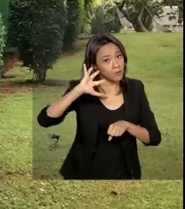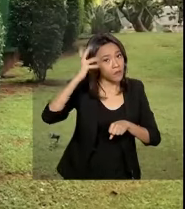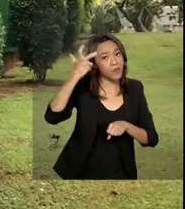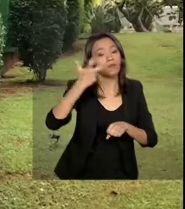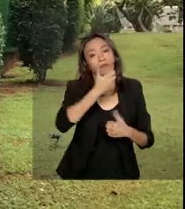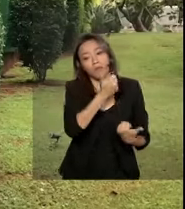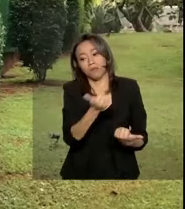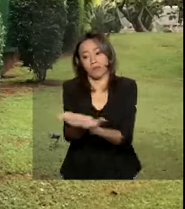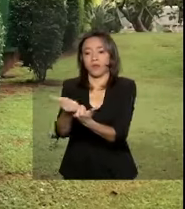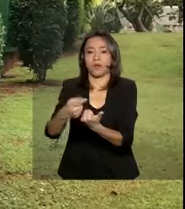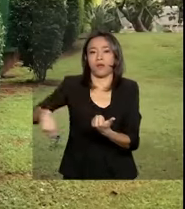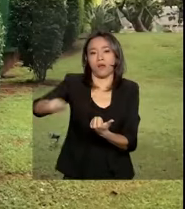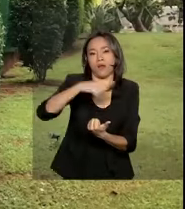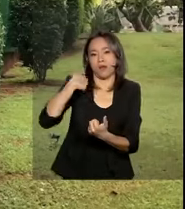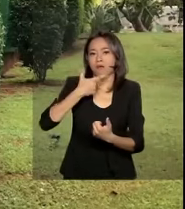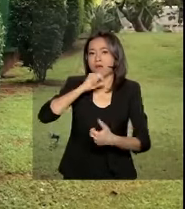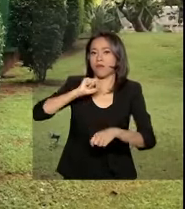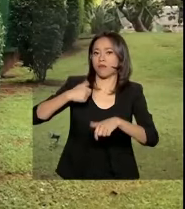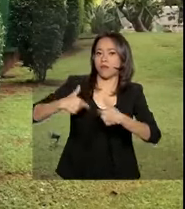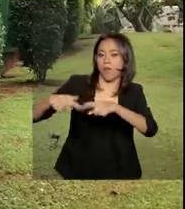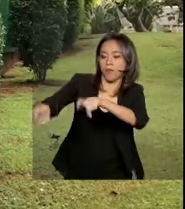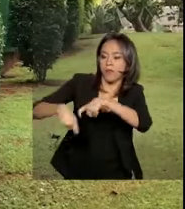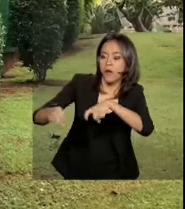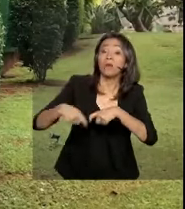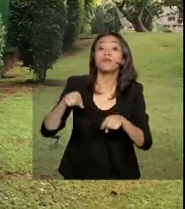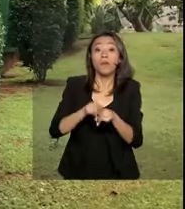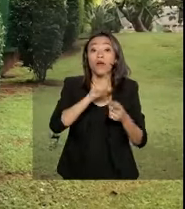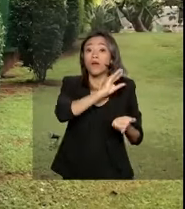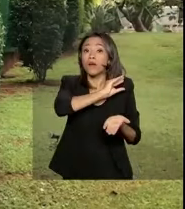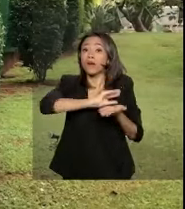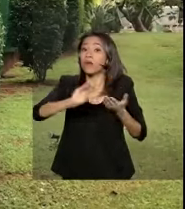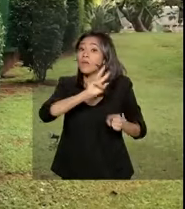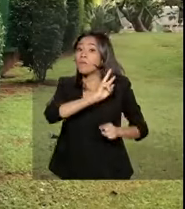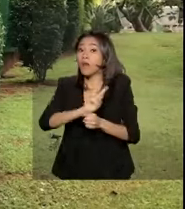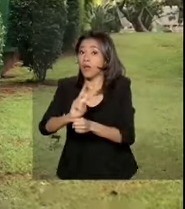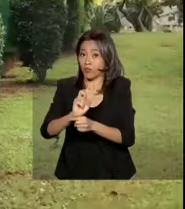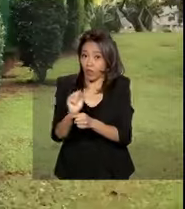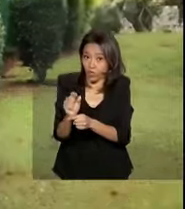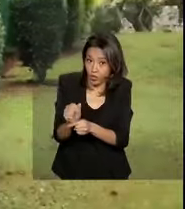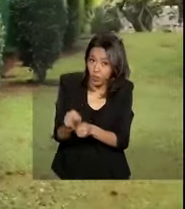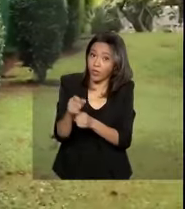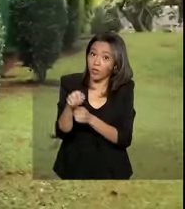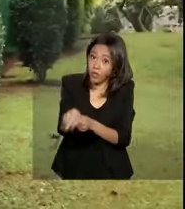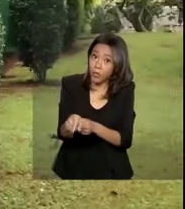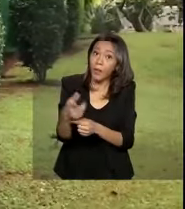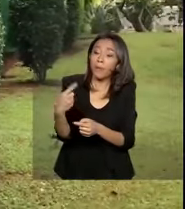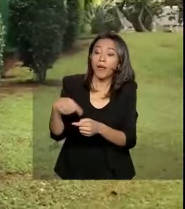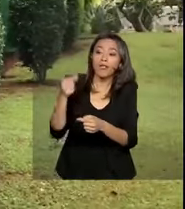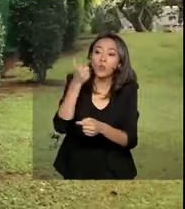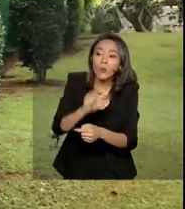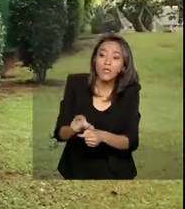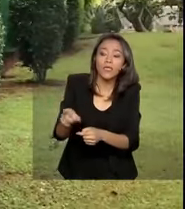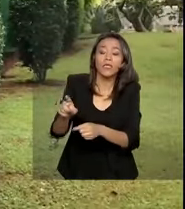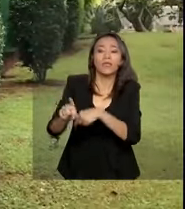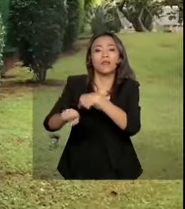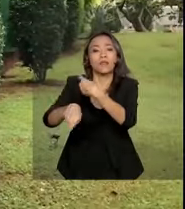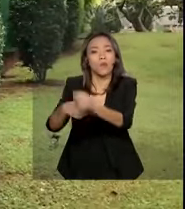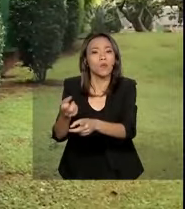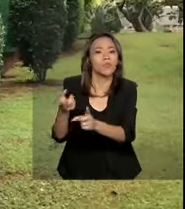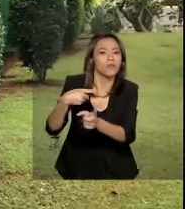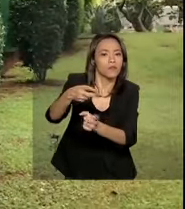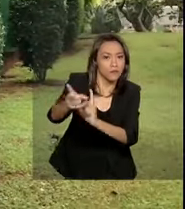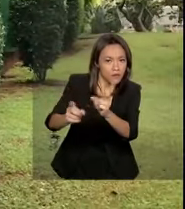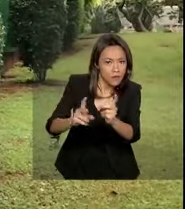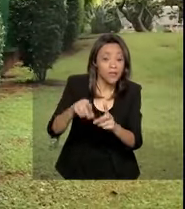os agricultores. Disponibilizou linhas de crédito especial para estocagem e comercialização e